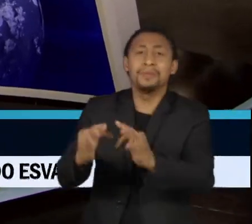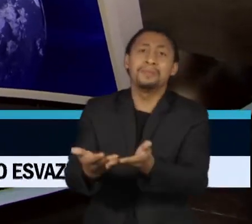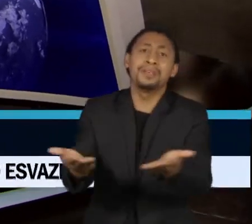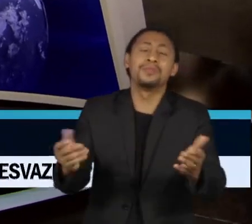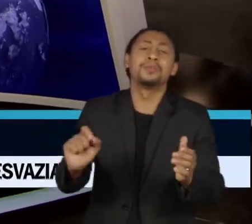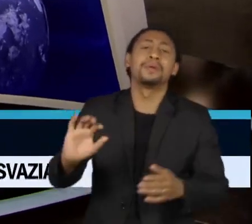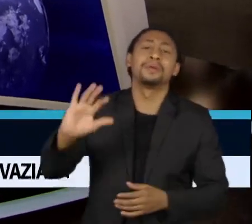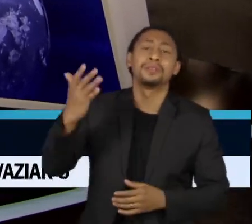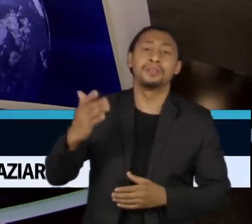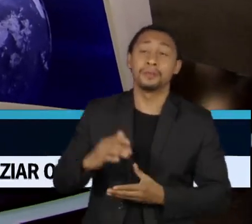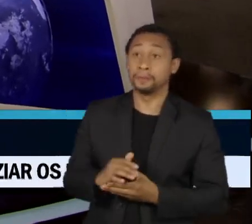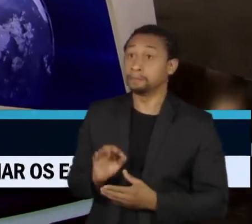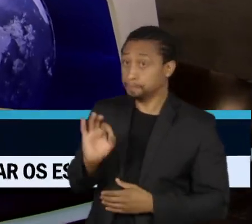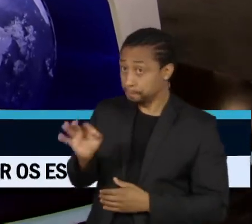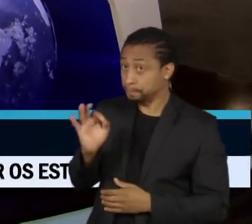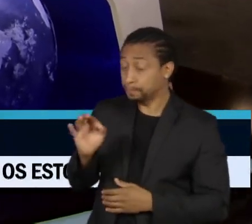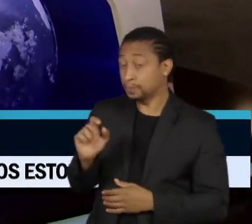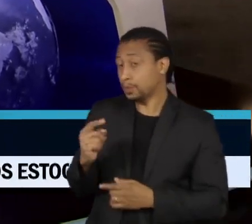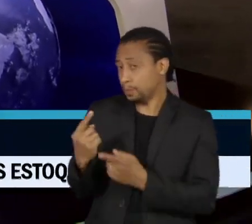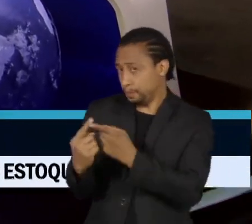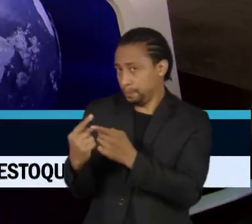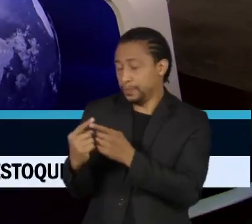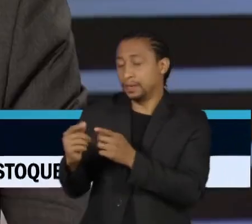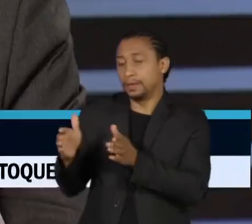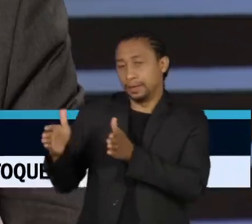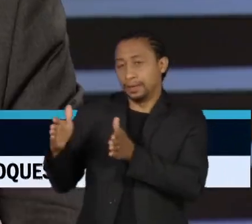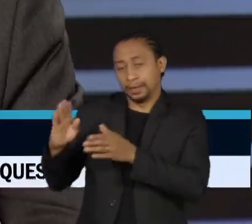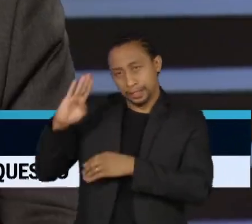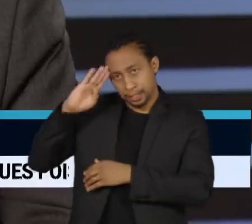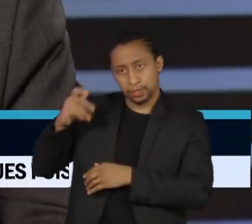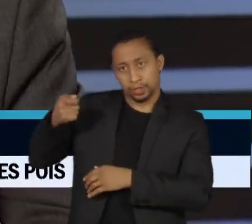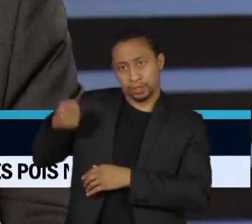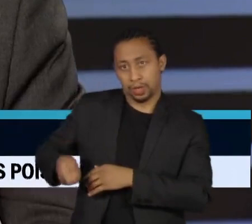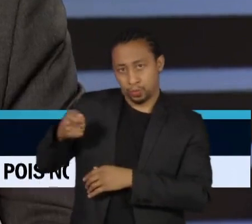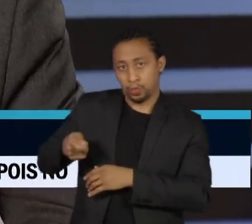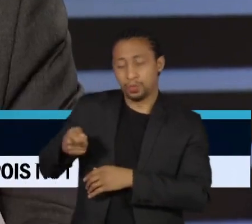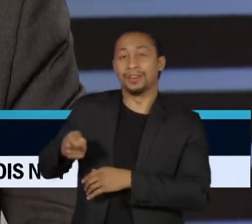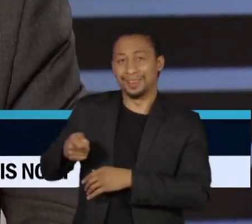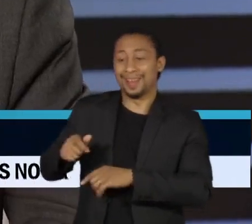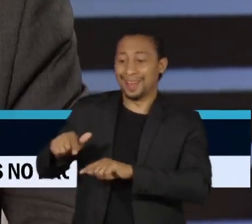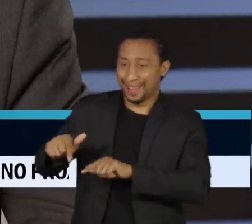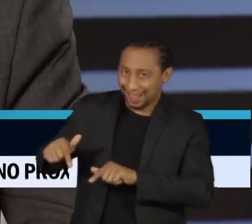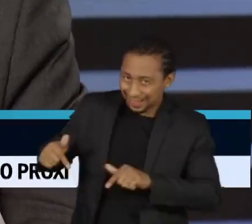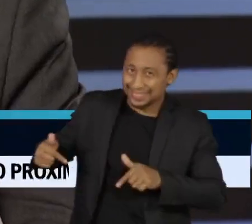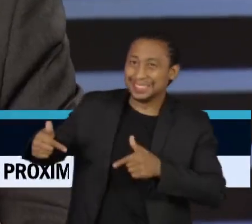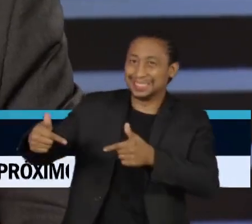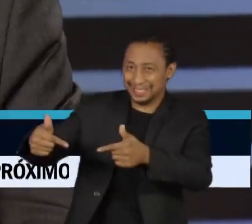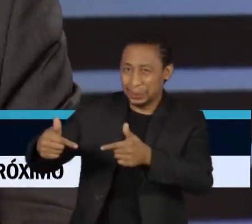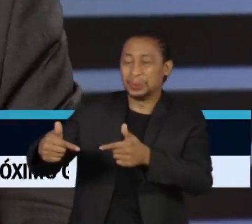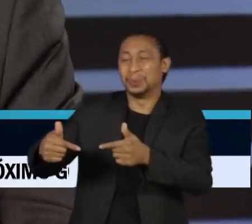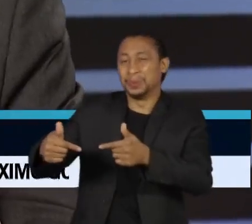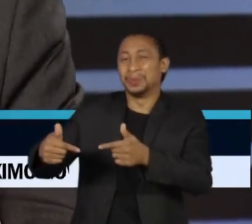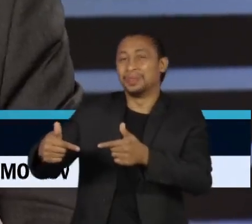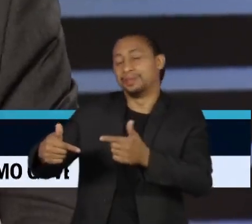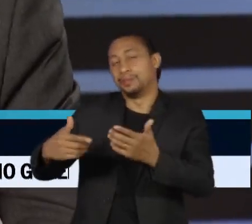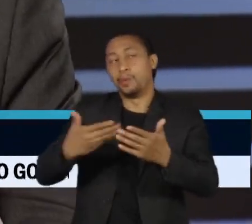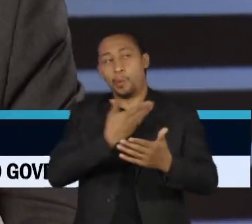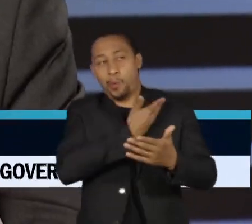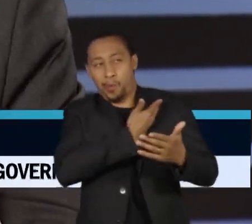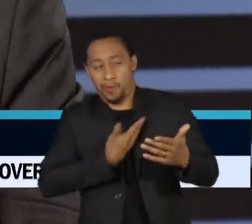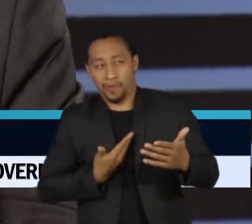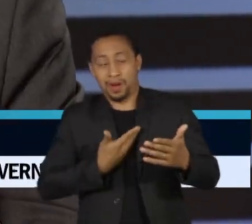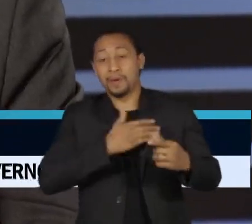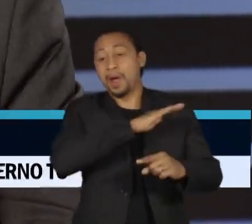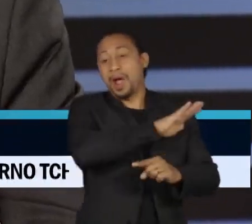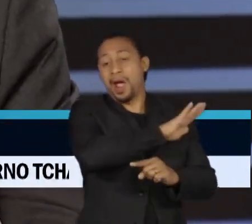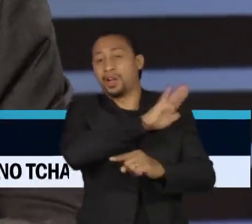quê? Ela coloca o Estado agindo politicamente a favor de uma facção, de uma